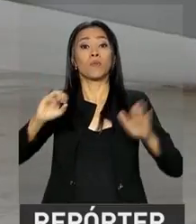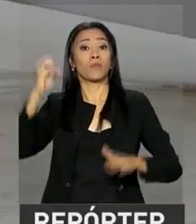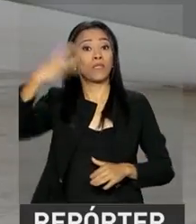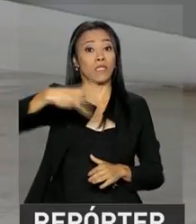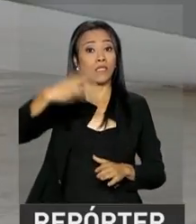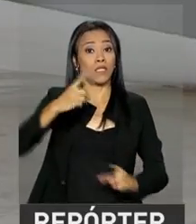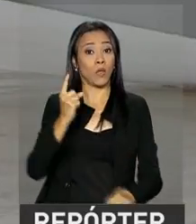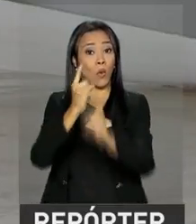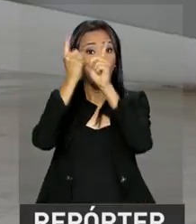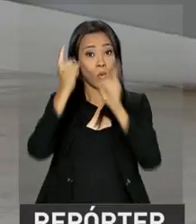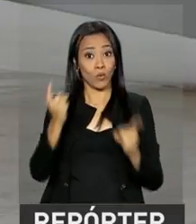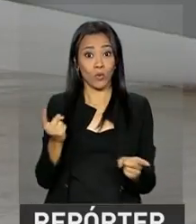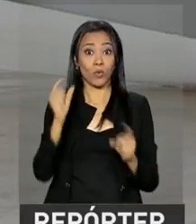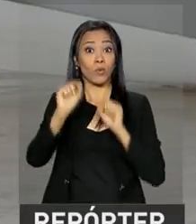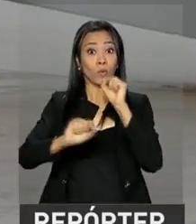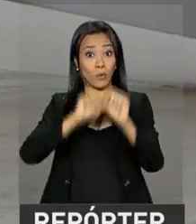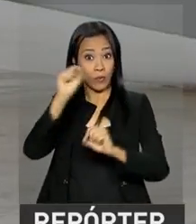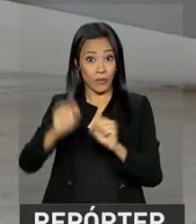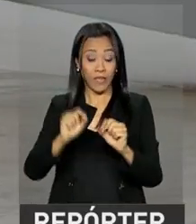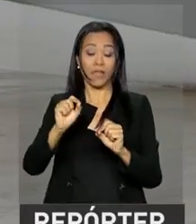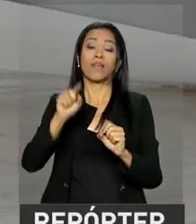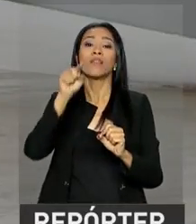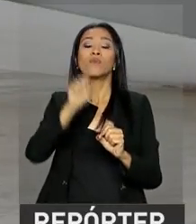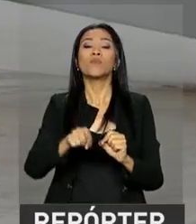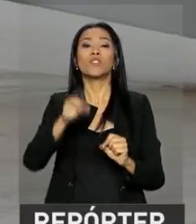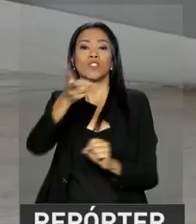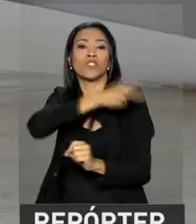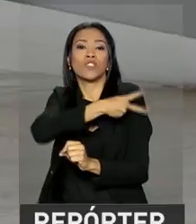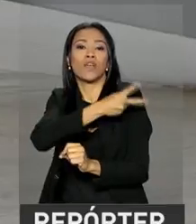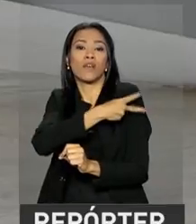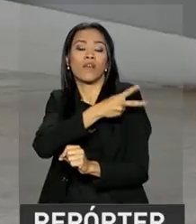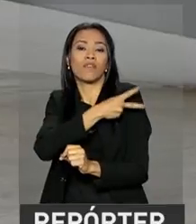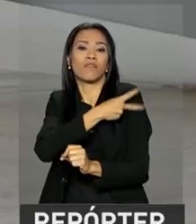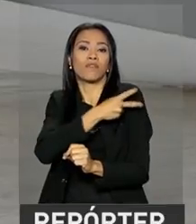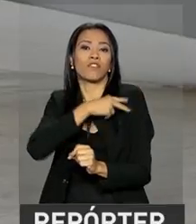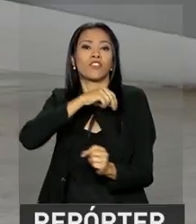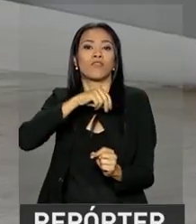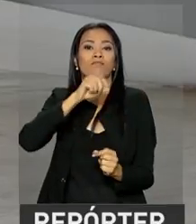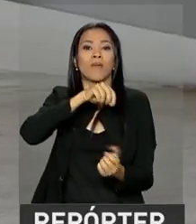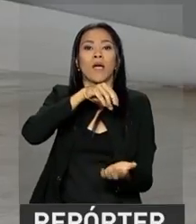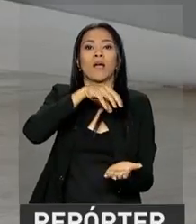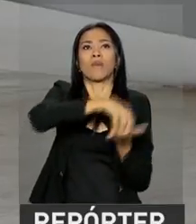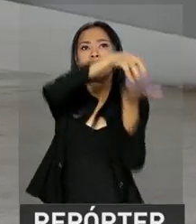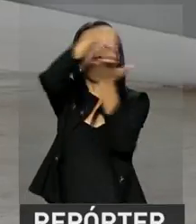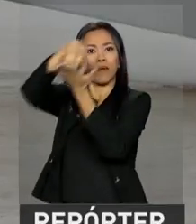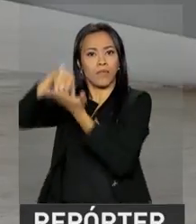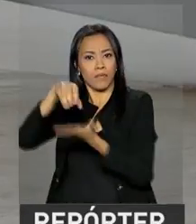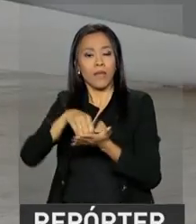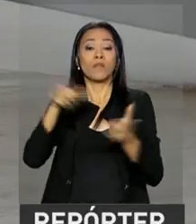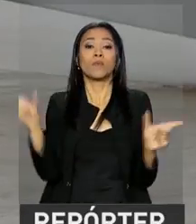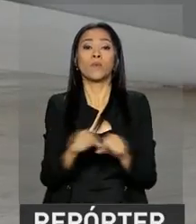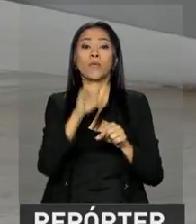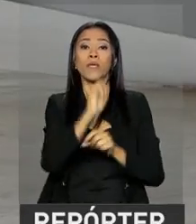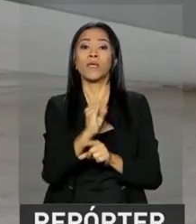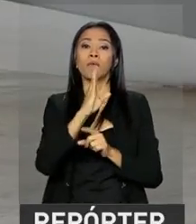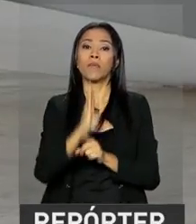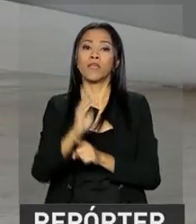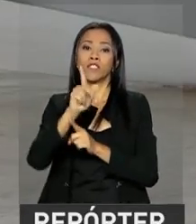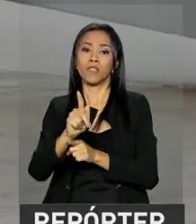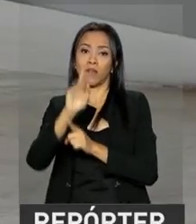nacional dos chefes de agências do bb gs encontro acontece aqui em brasília até a próxima